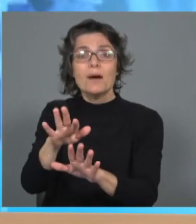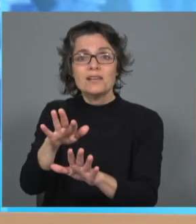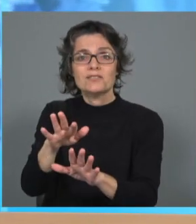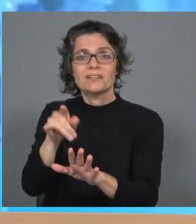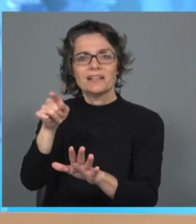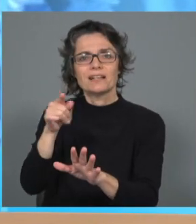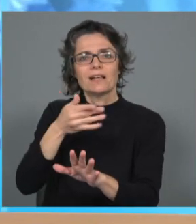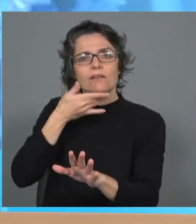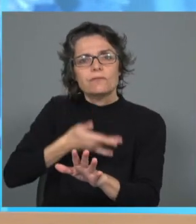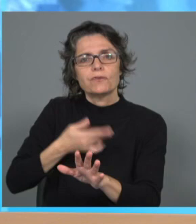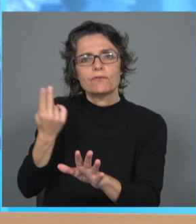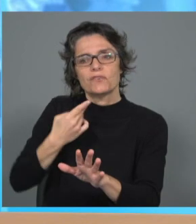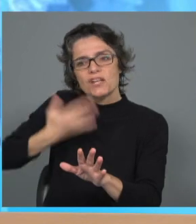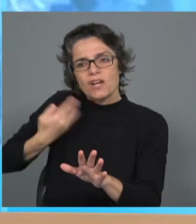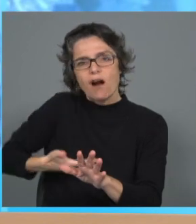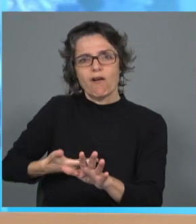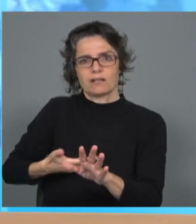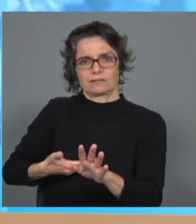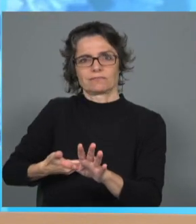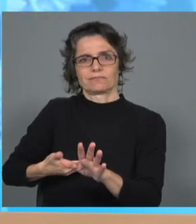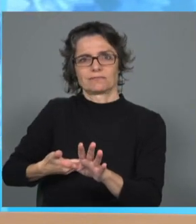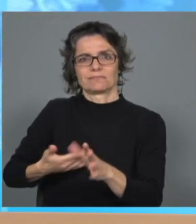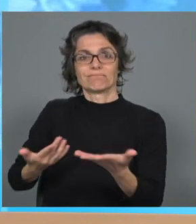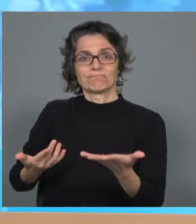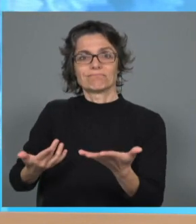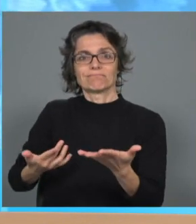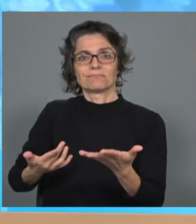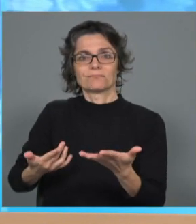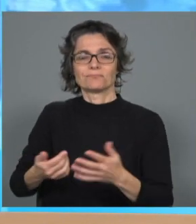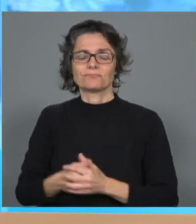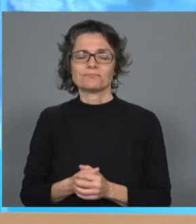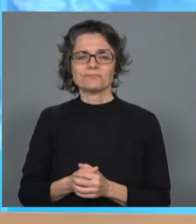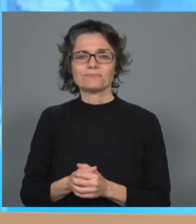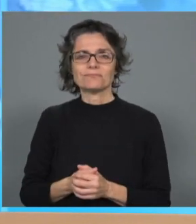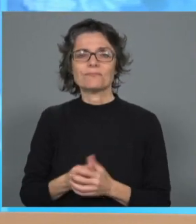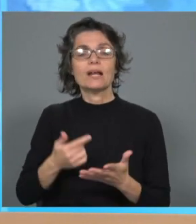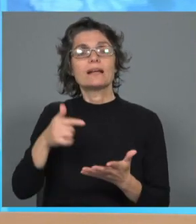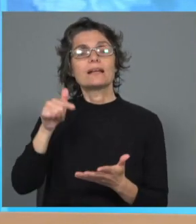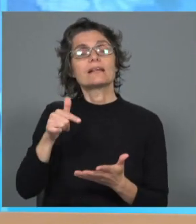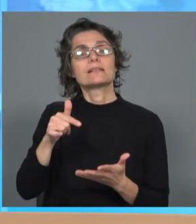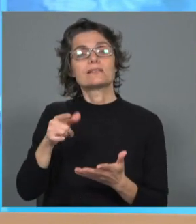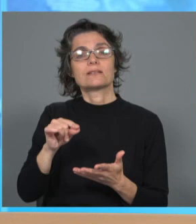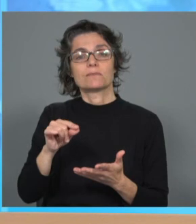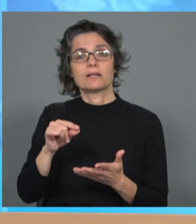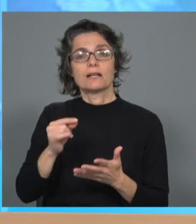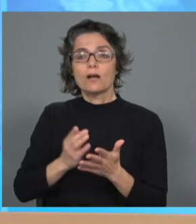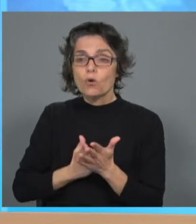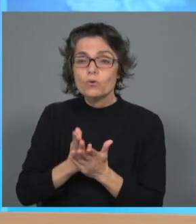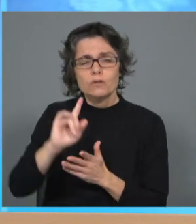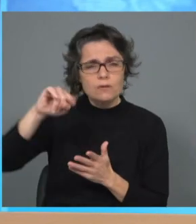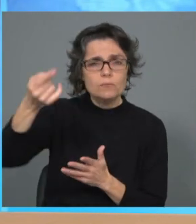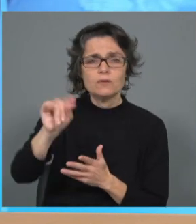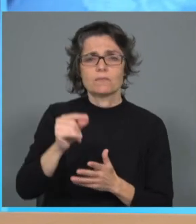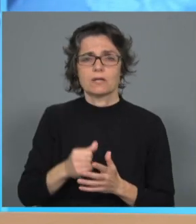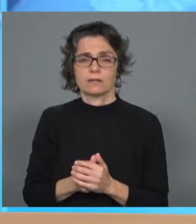terão ou possibilidade ou condições para estarem. Portanto, a jornada acontece agora, e acontece durante, e acontece depois. E a